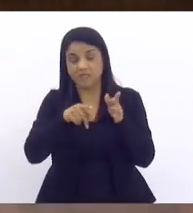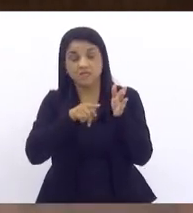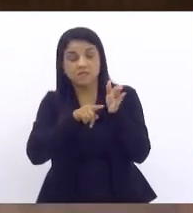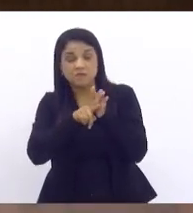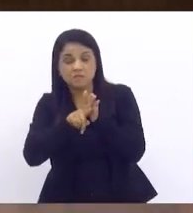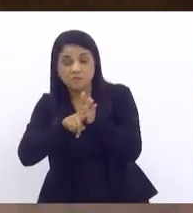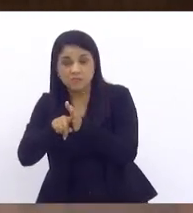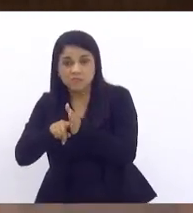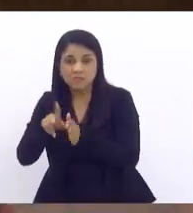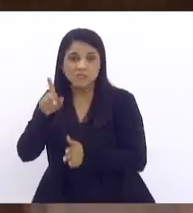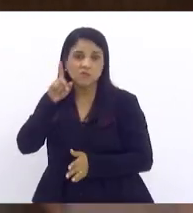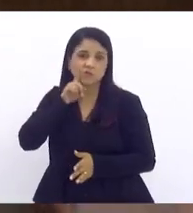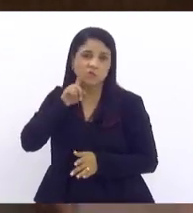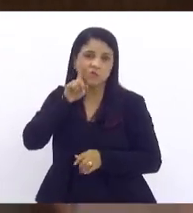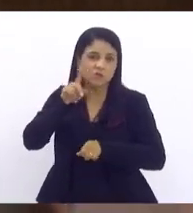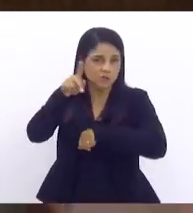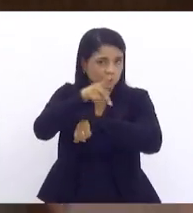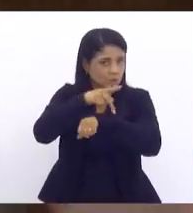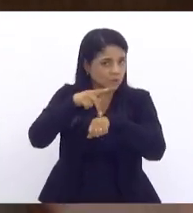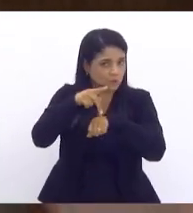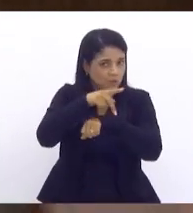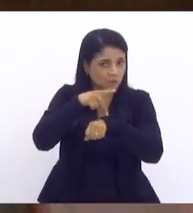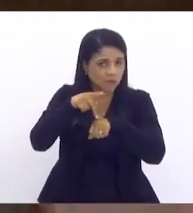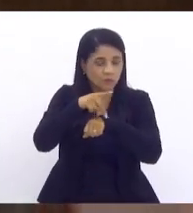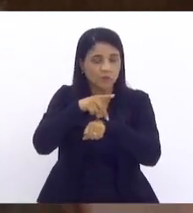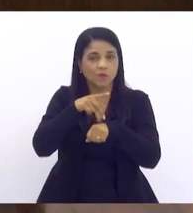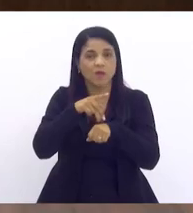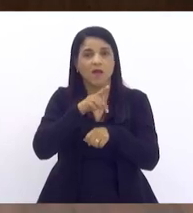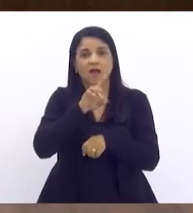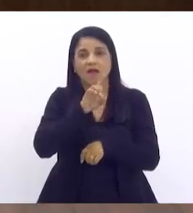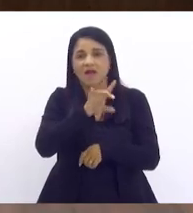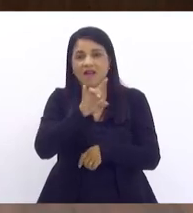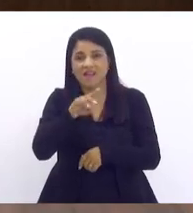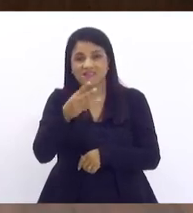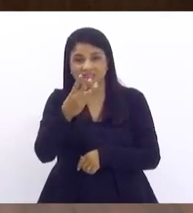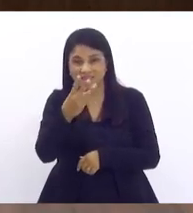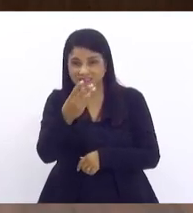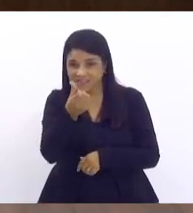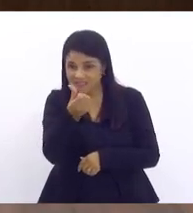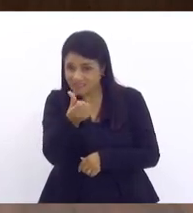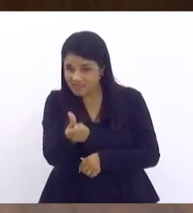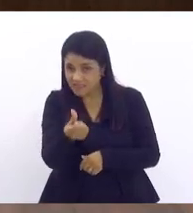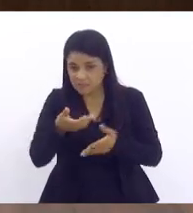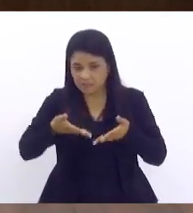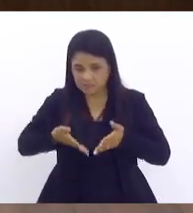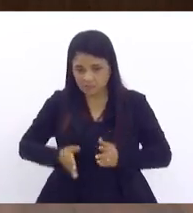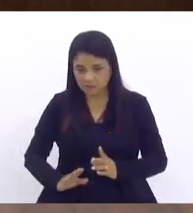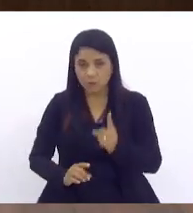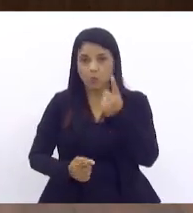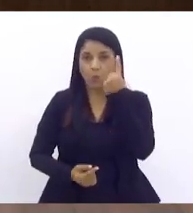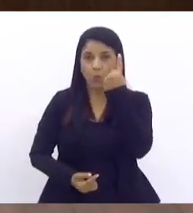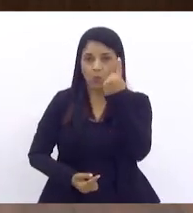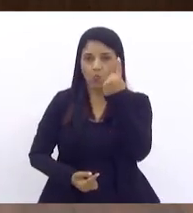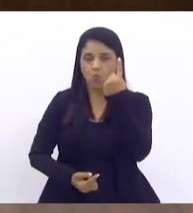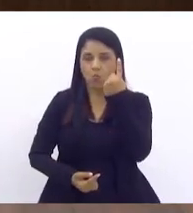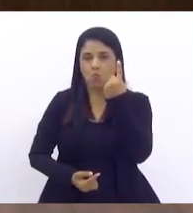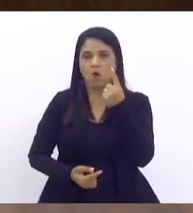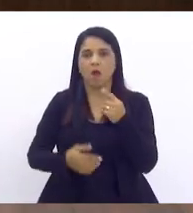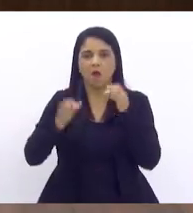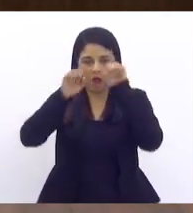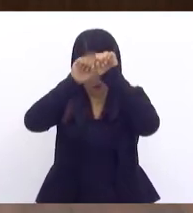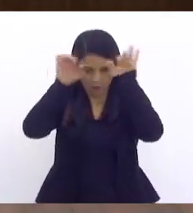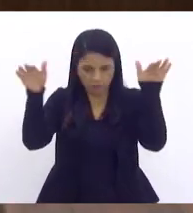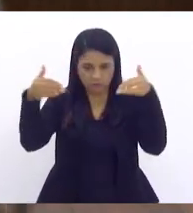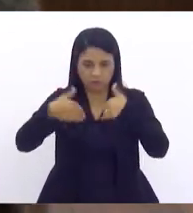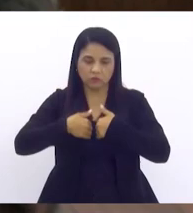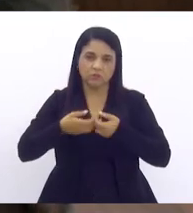pelos Estados Unidos, a cada 36 nascimentos nasce um autista. Vamos juntos, porque essa luta